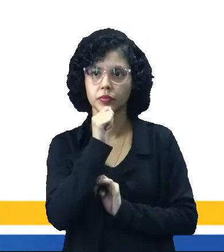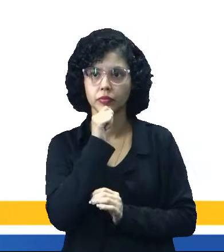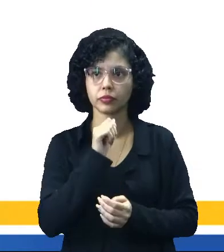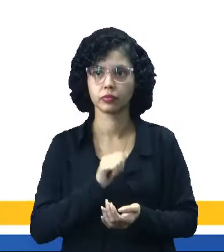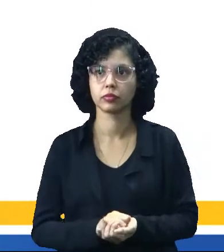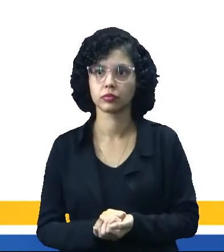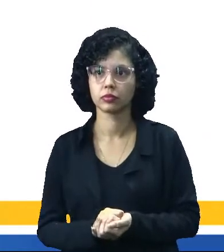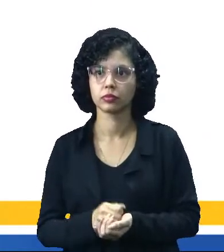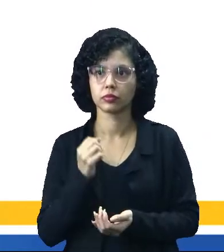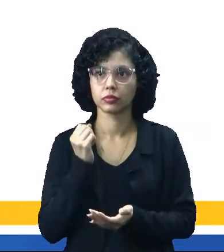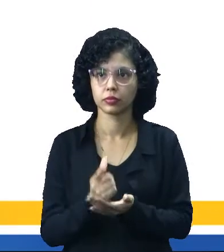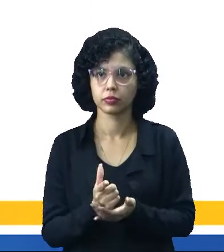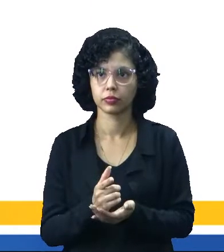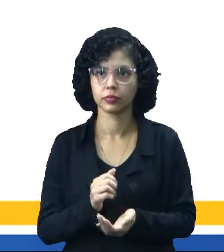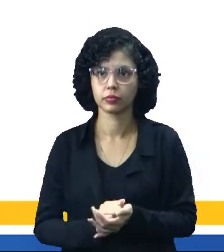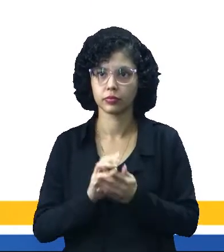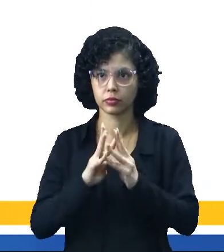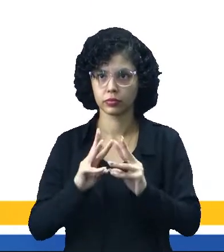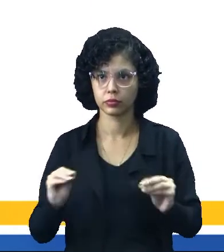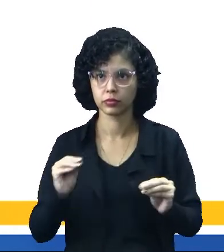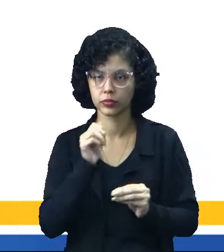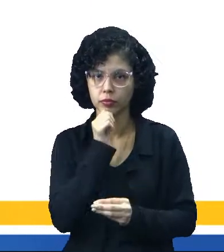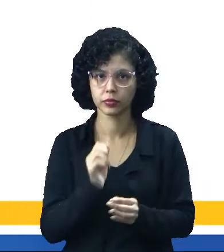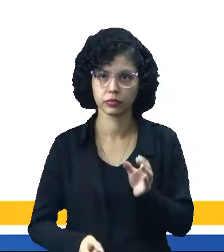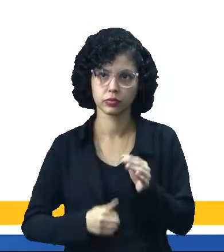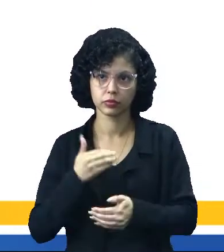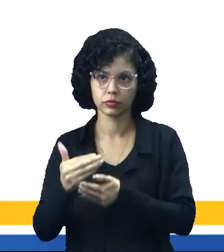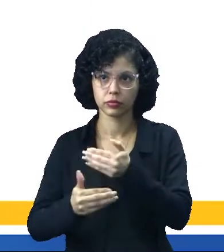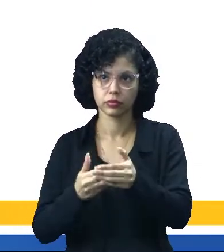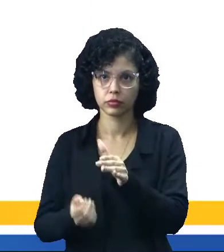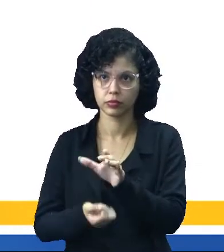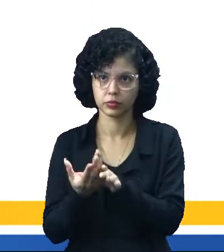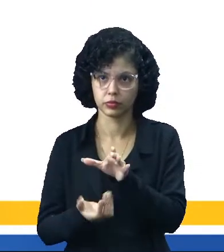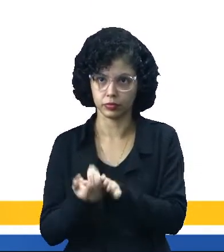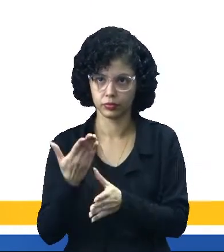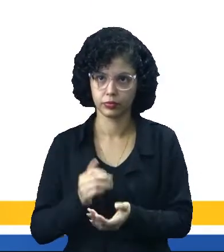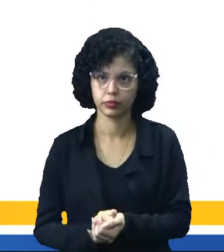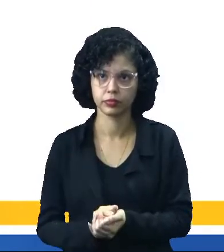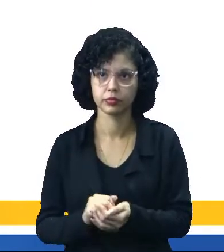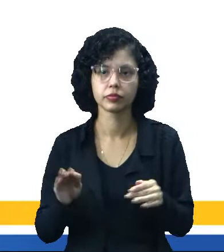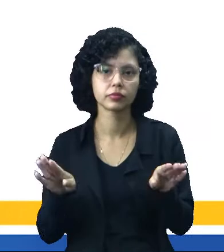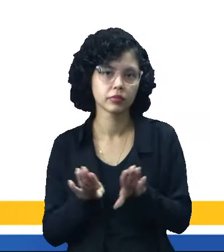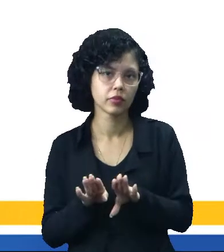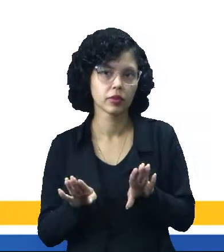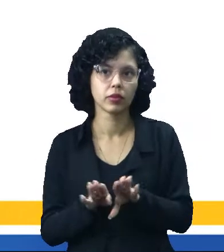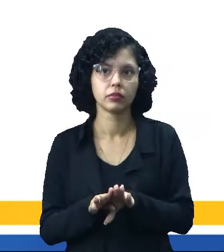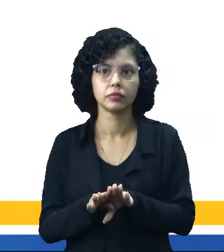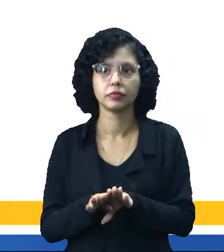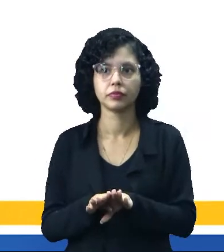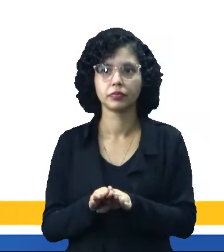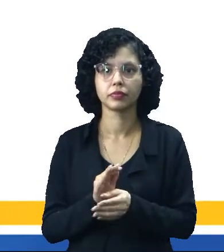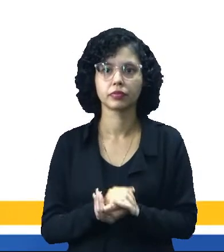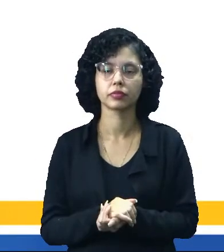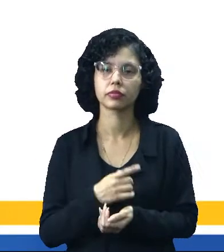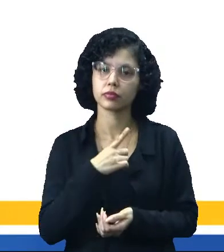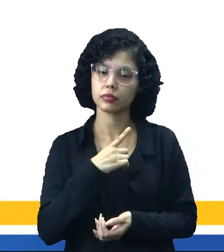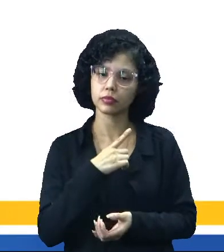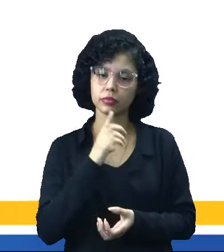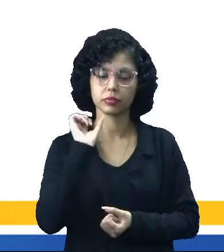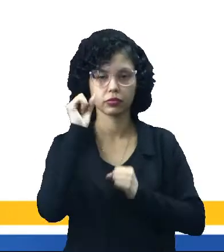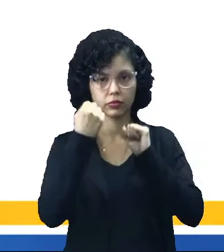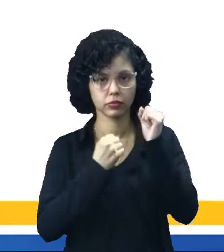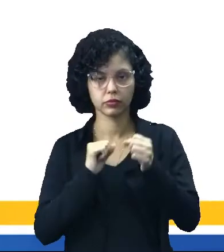e as despesas ali dispendidas no processo de produção, ou seja, se eu tenho lá uma fábrica